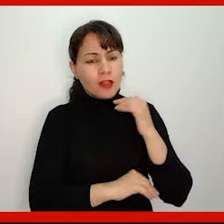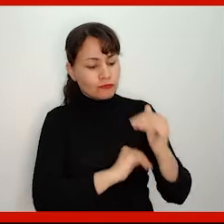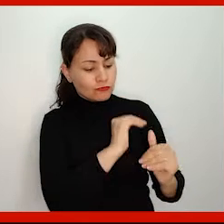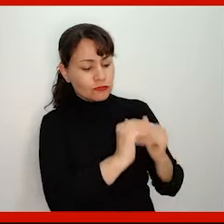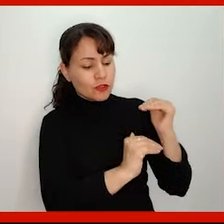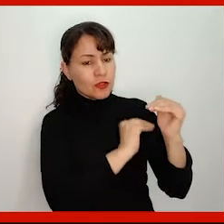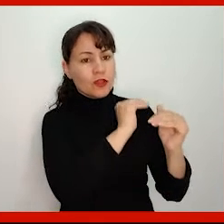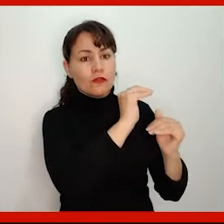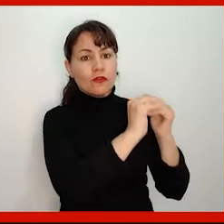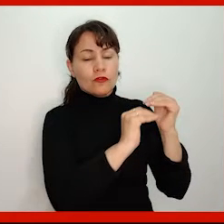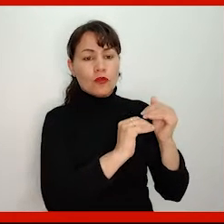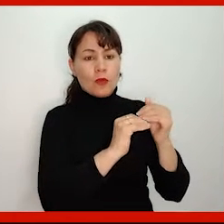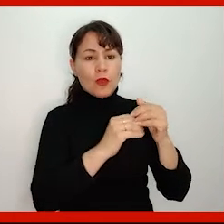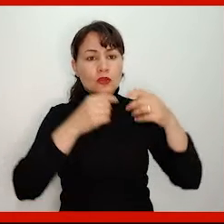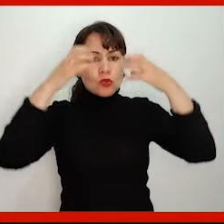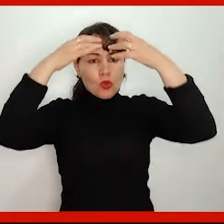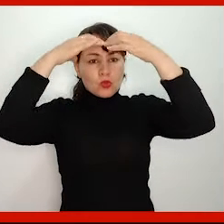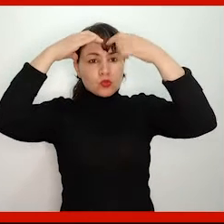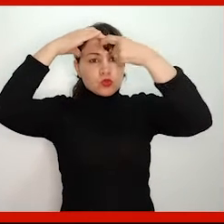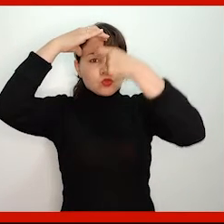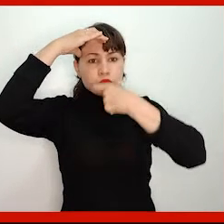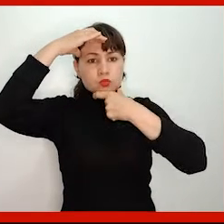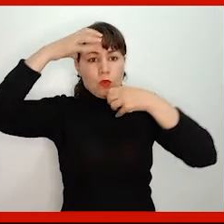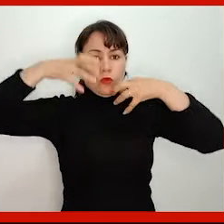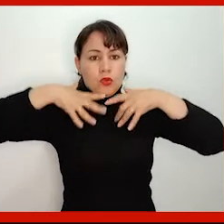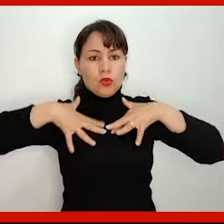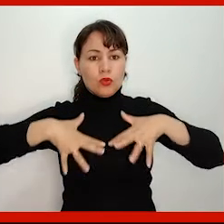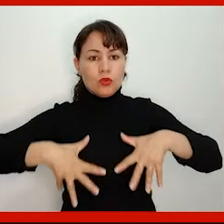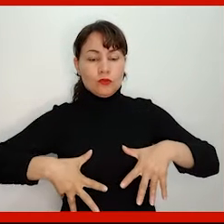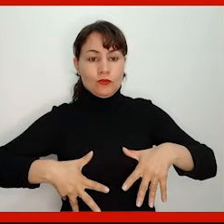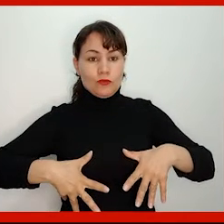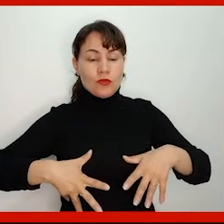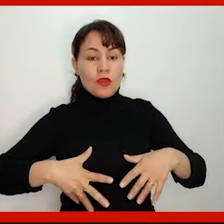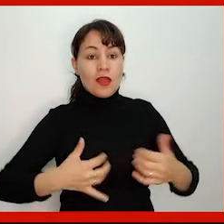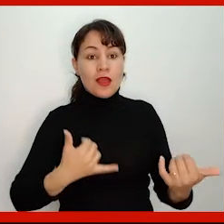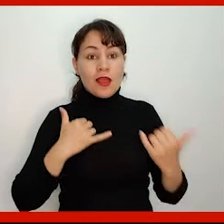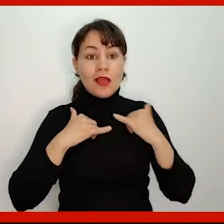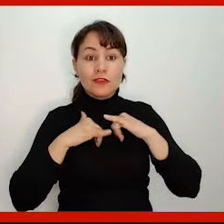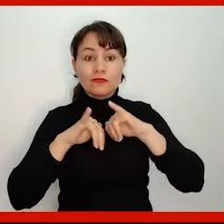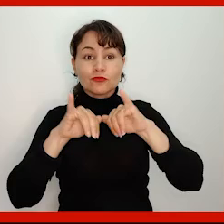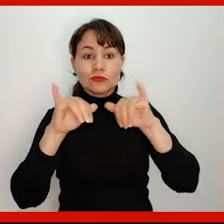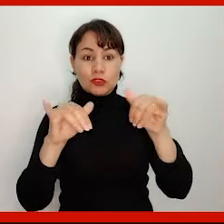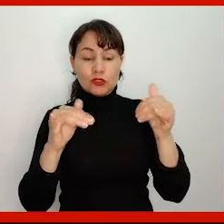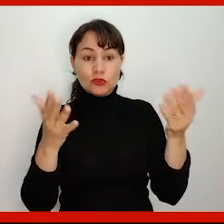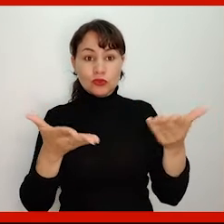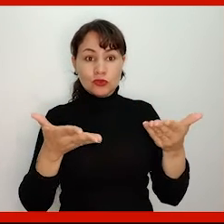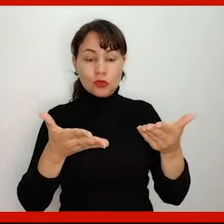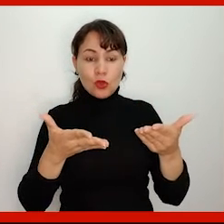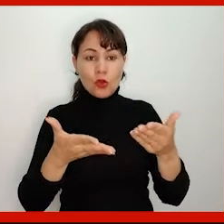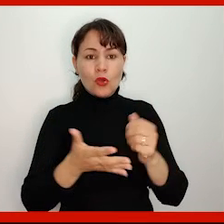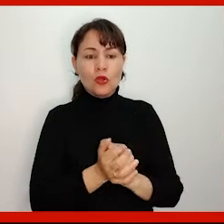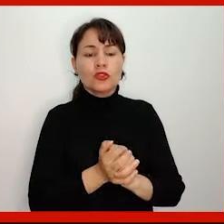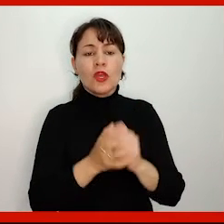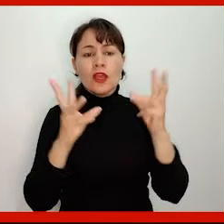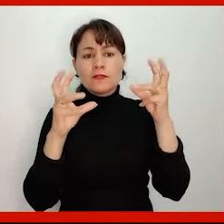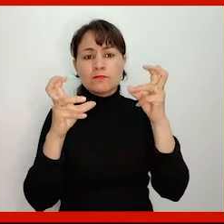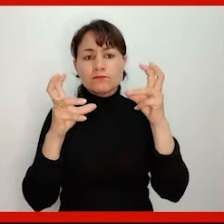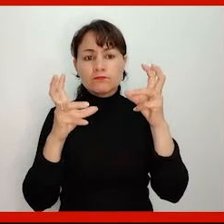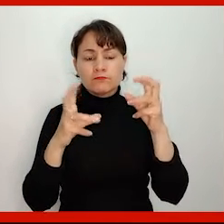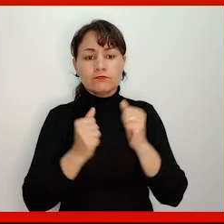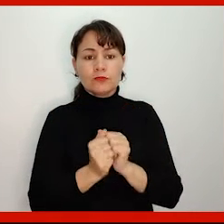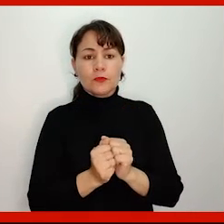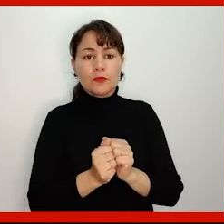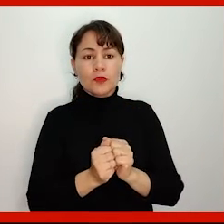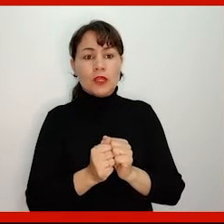nós vamos falar do desenvolvimento do sistema nervoso. E as informações que eu trago para vocês